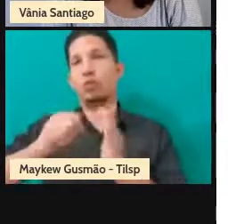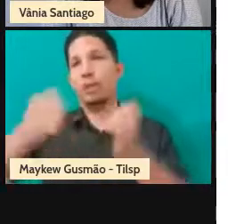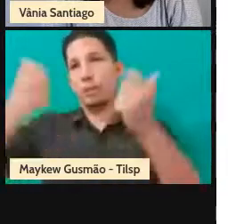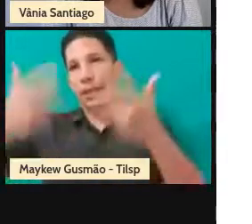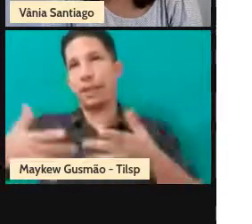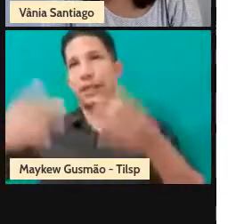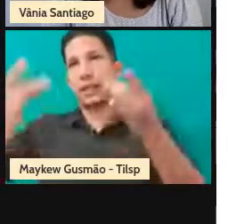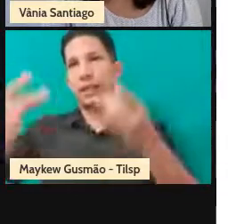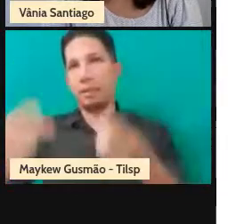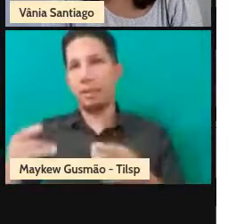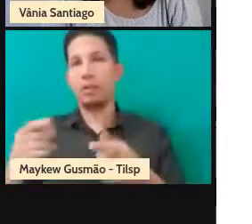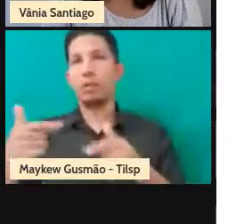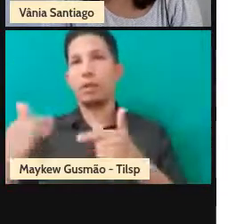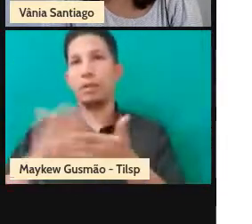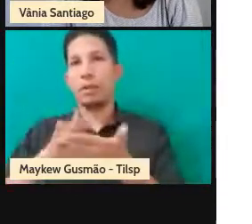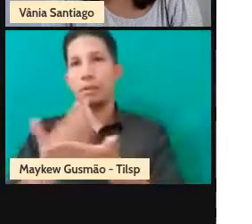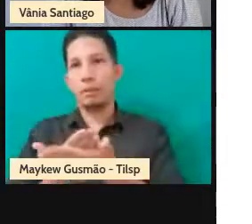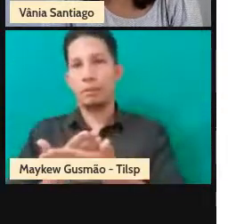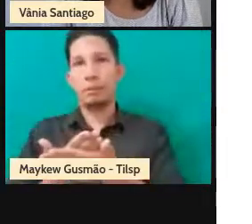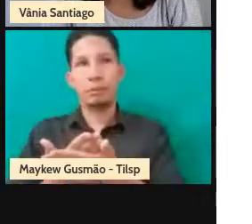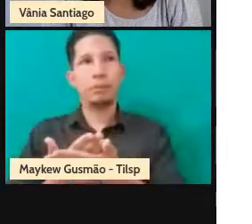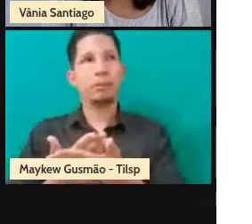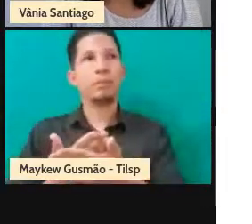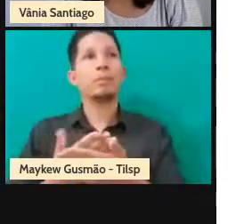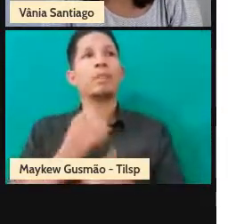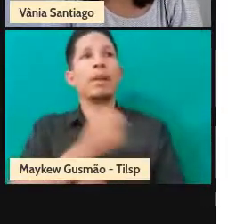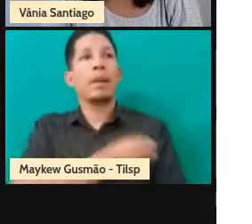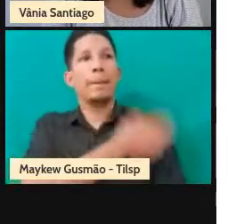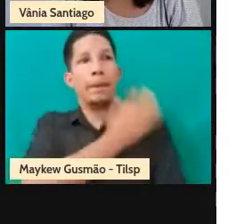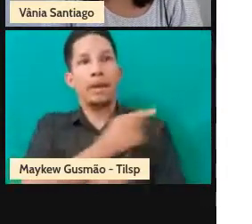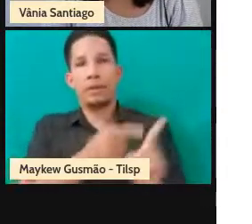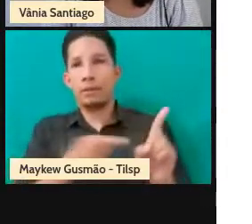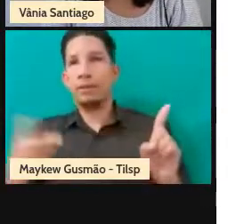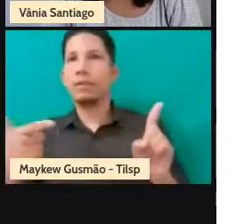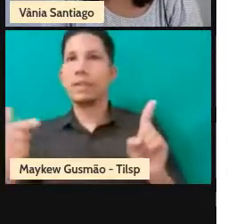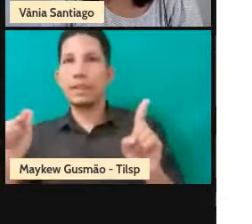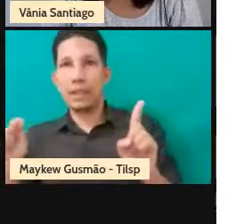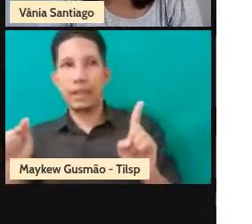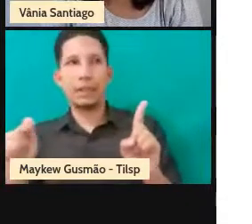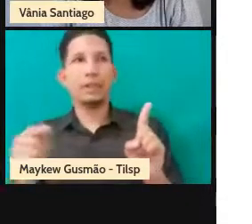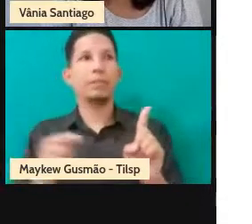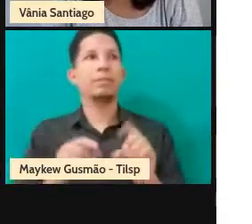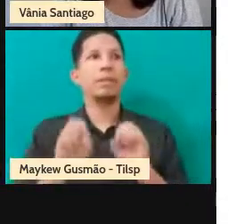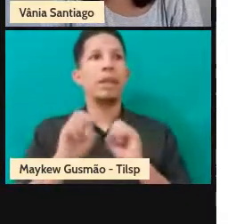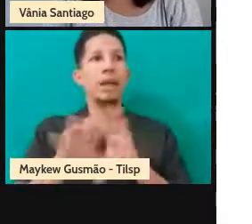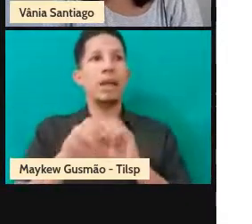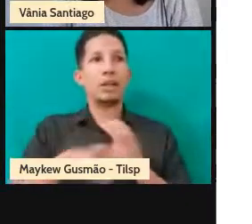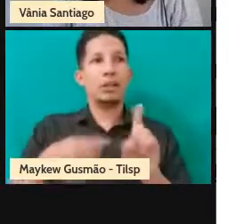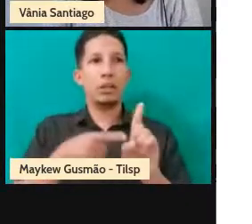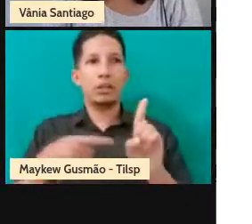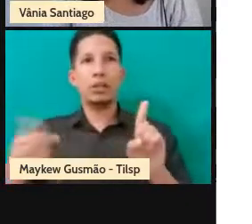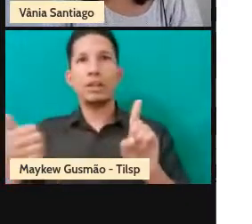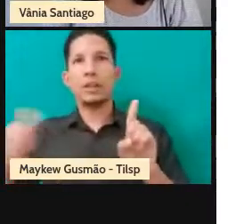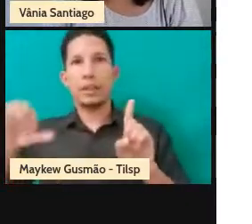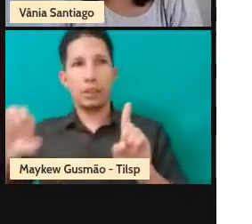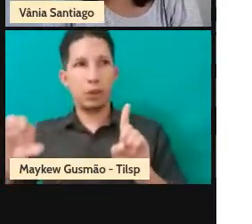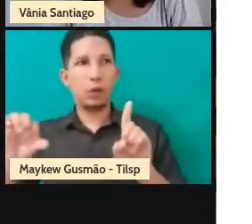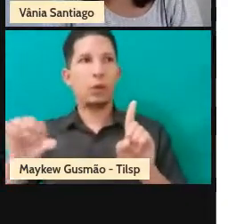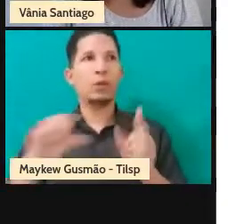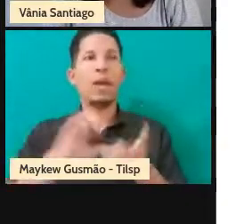a atividade, esfera da educação básica, 27 textos, educacional, 19, esfera